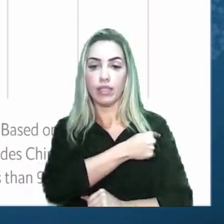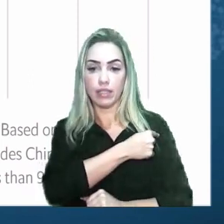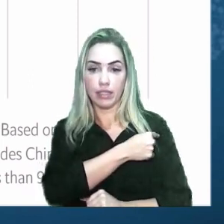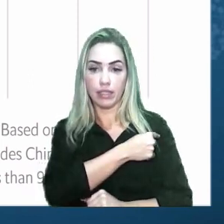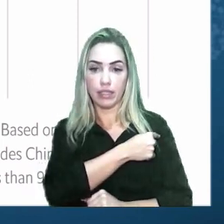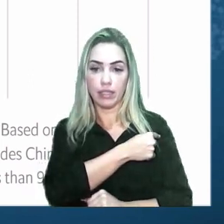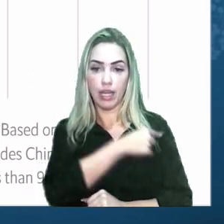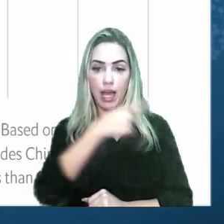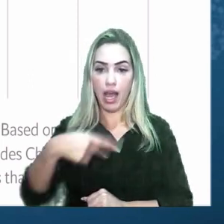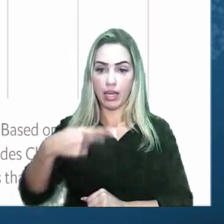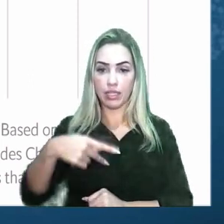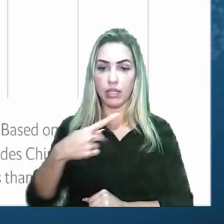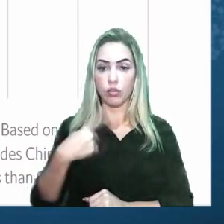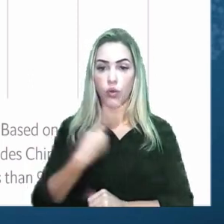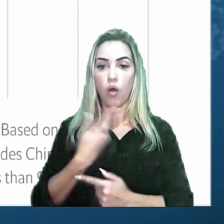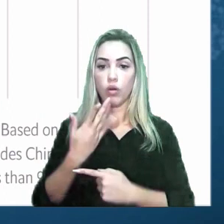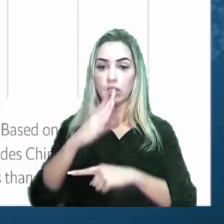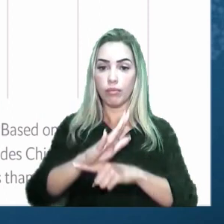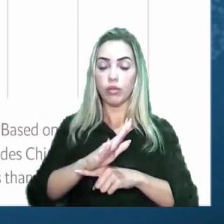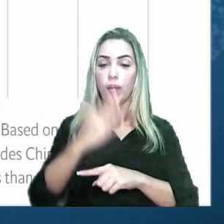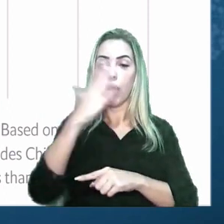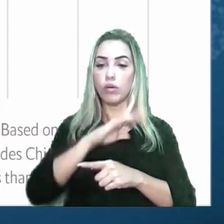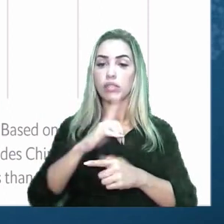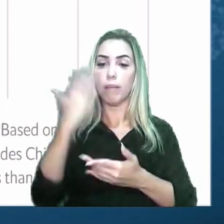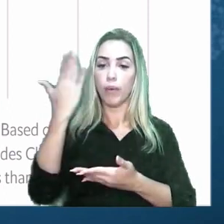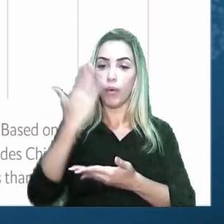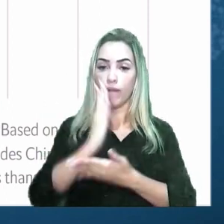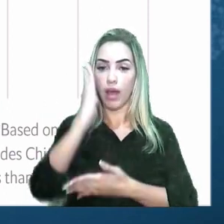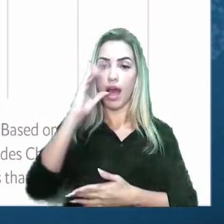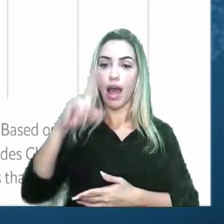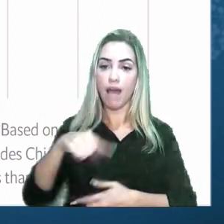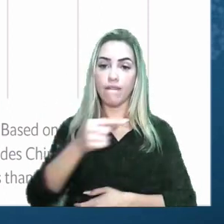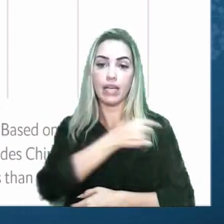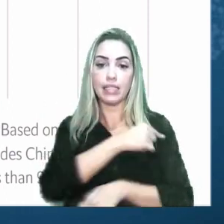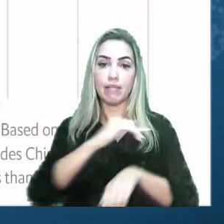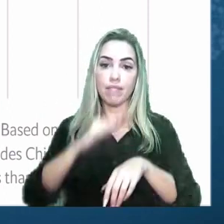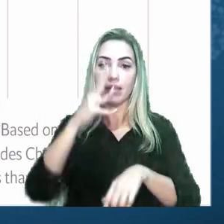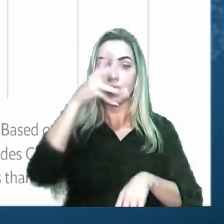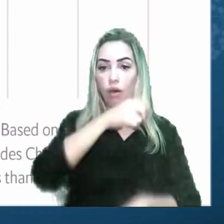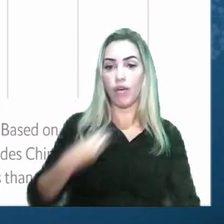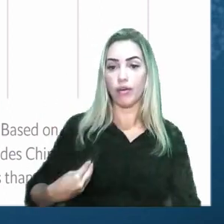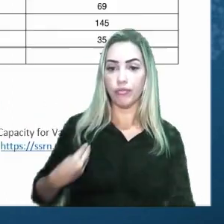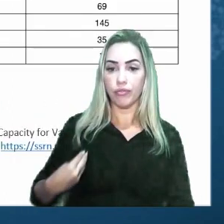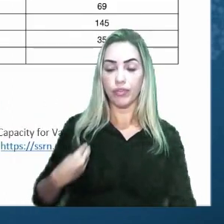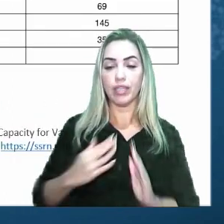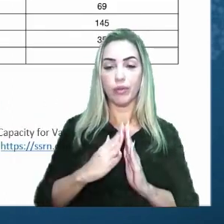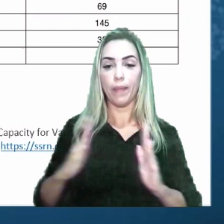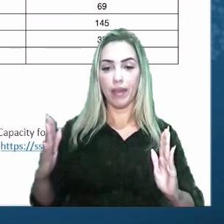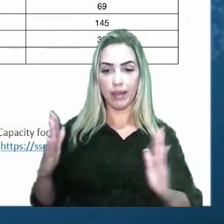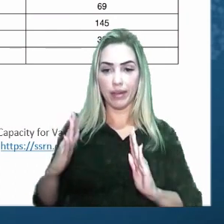nós contribuímos para provar a eficácia estão entre as vacinas que mais salvaram vidas durante essa pandemia.